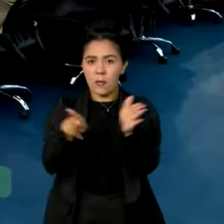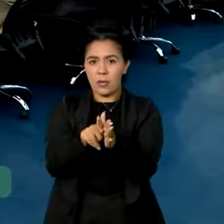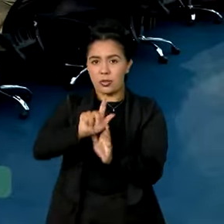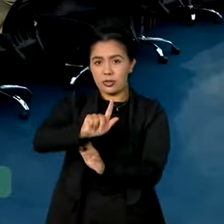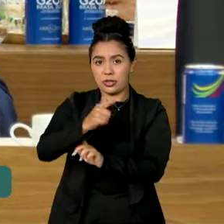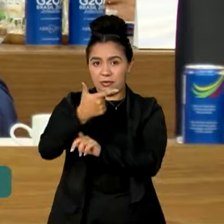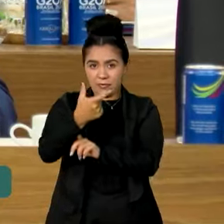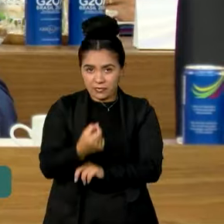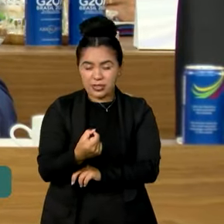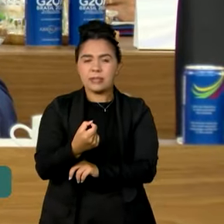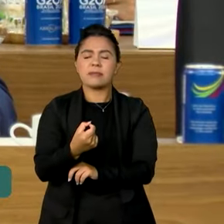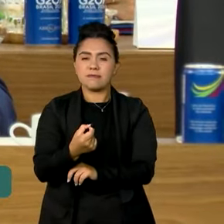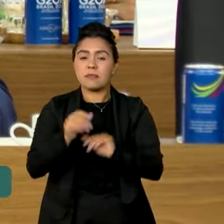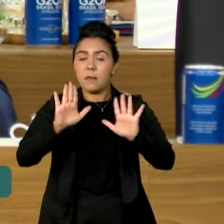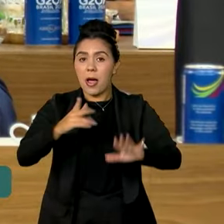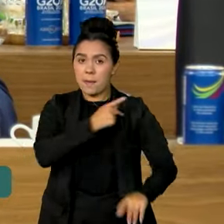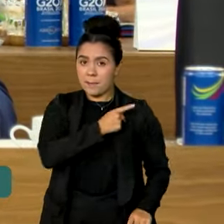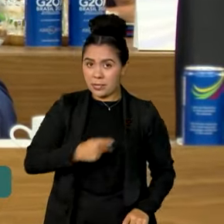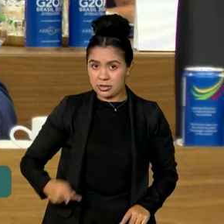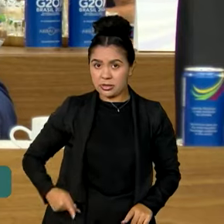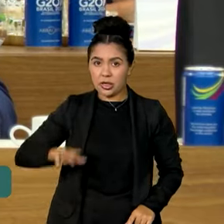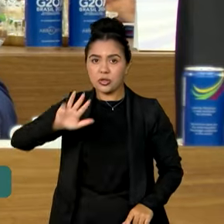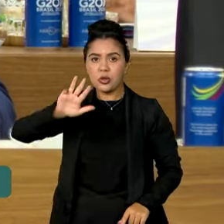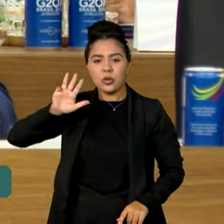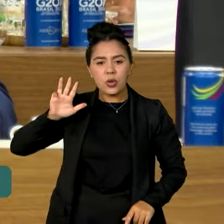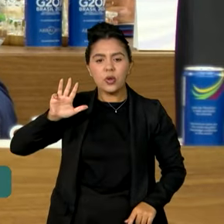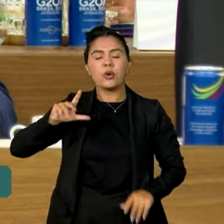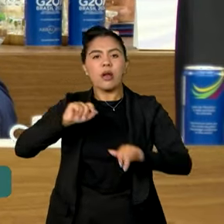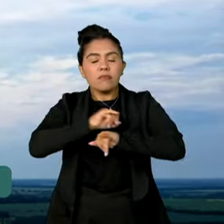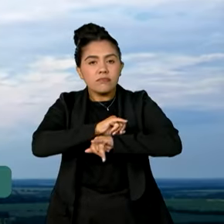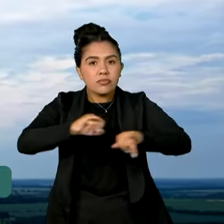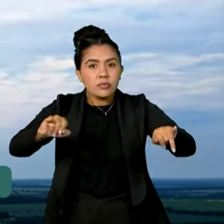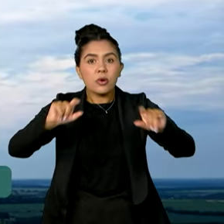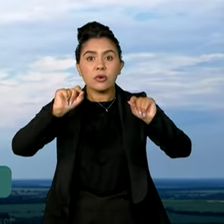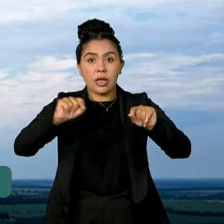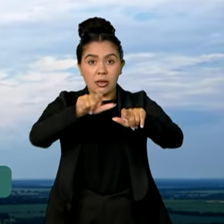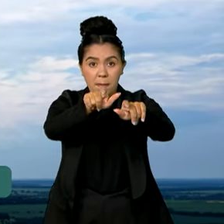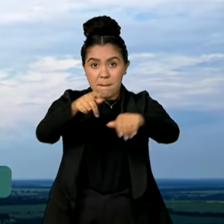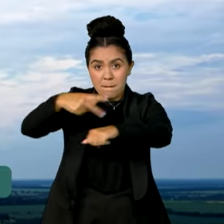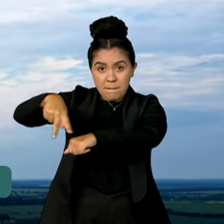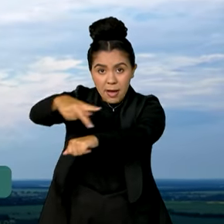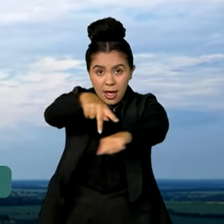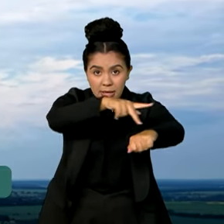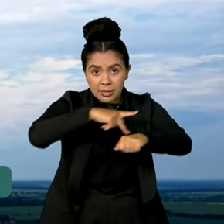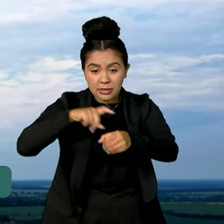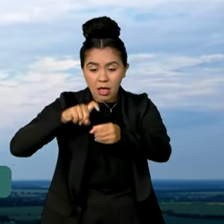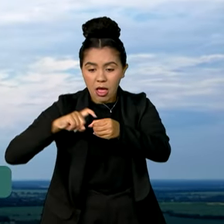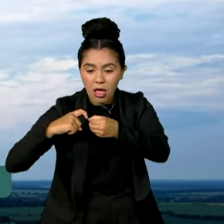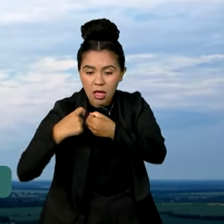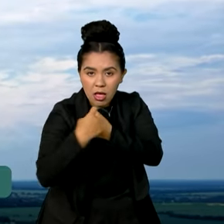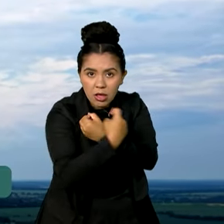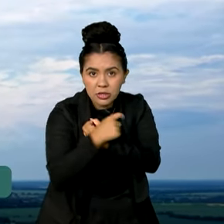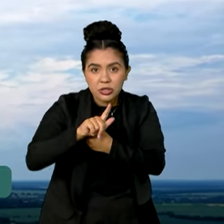do G20. O presidente Lula lembrou que os países que compõem o G20 são responsáveis por 80%